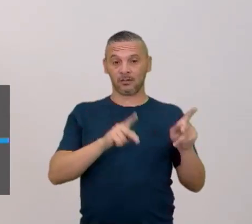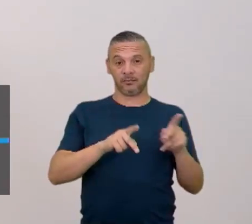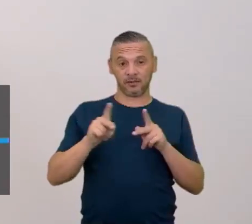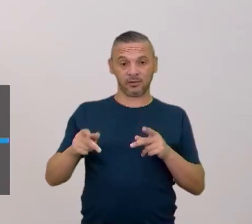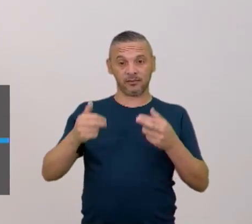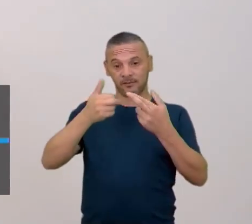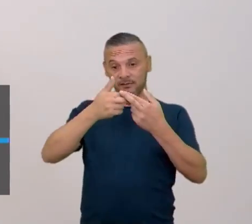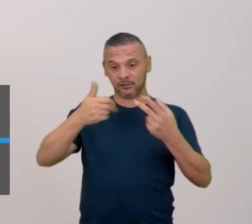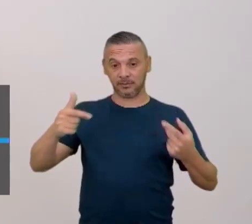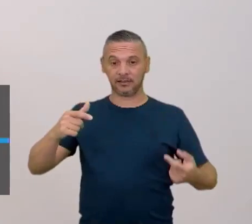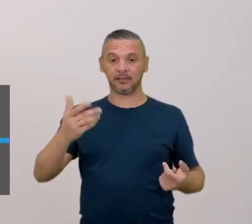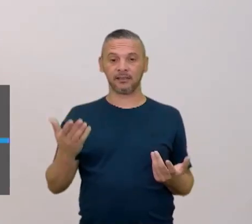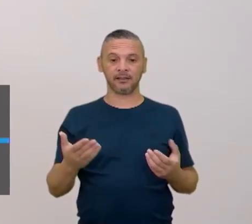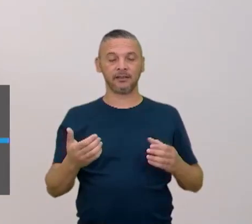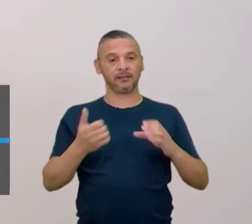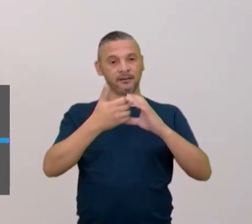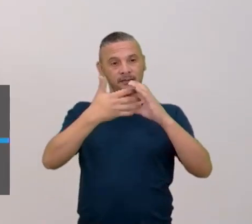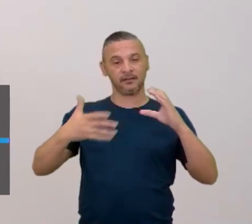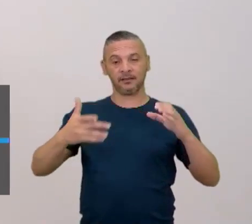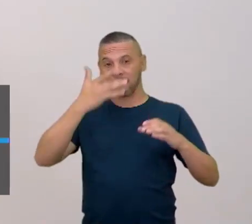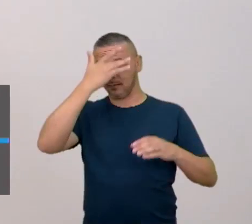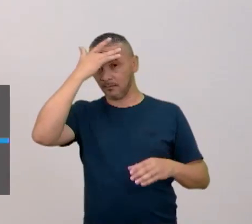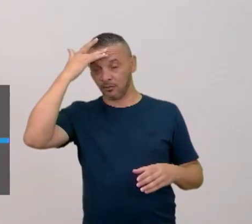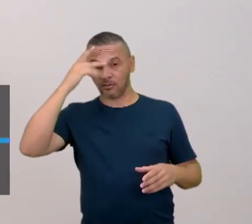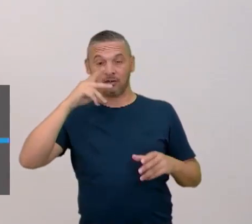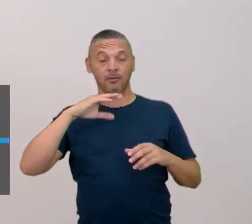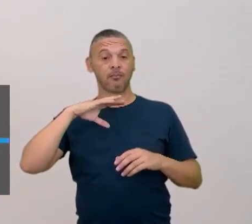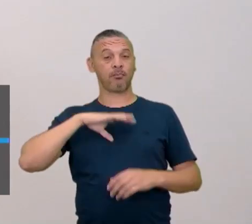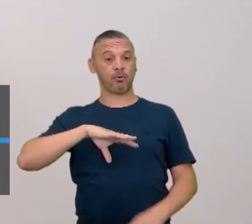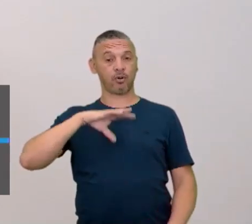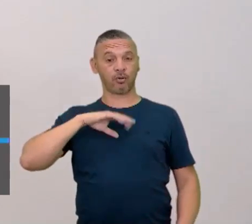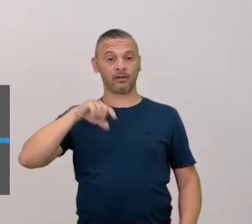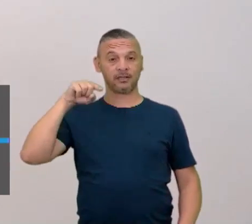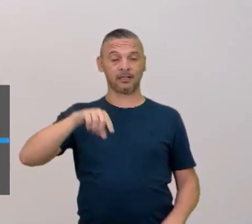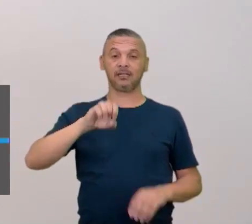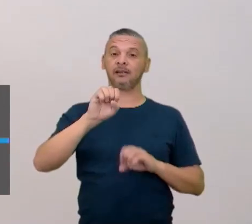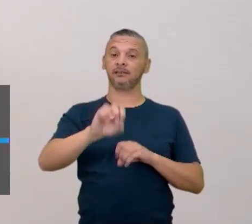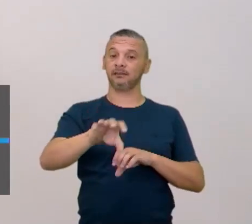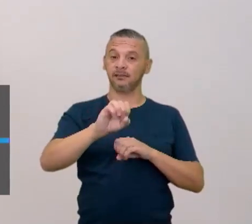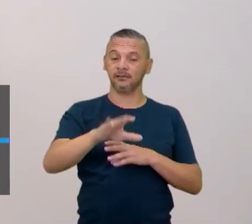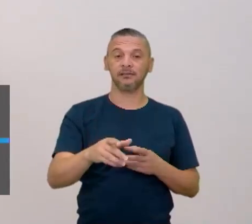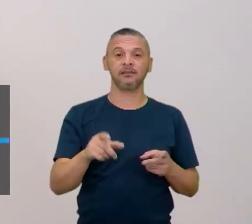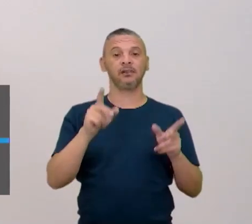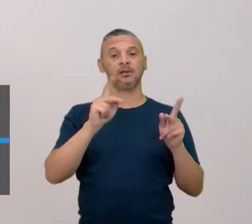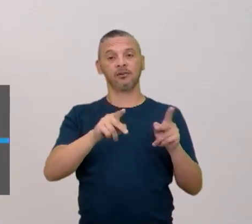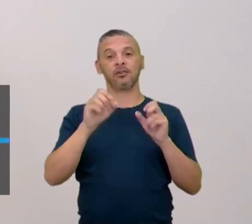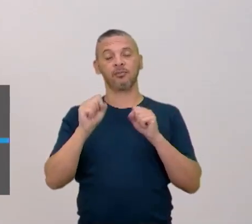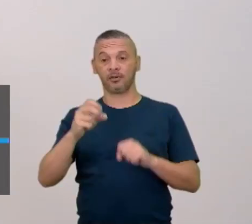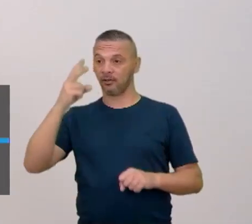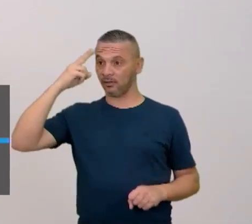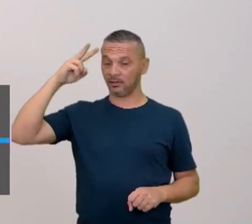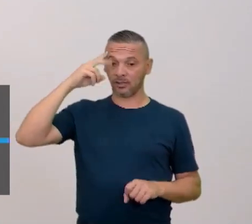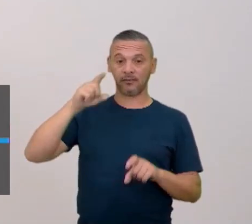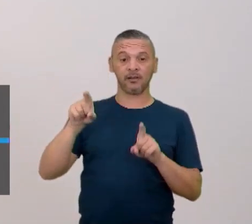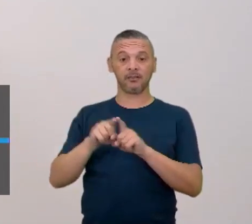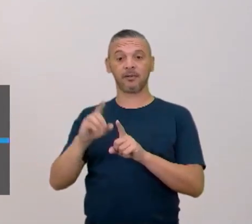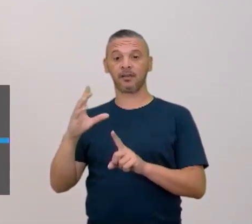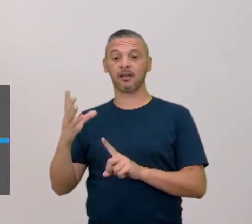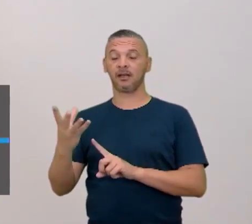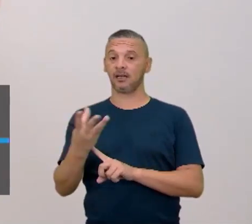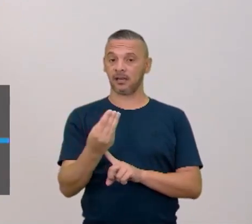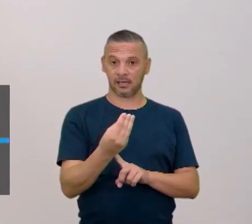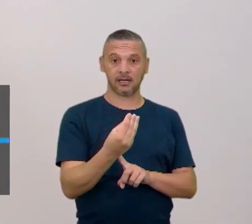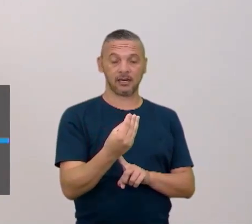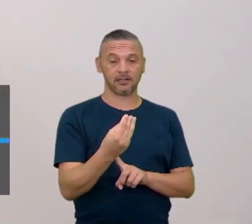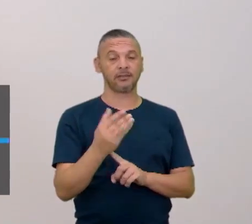porque nesse componente nós temos professores de língua portuguesa que estão lecionando, professor que pode ser professor de história ou professor de arte.